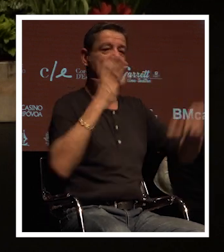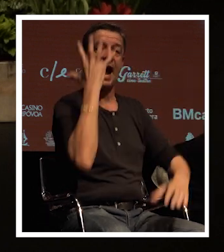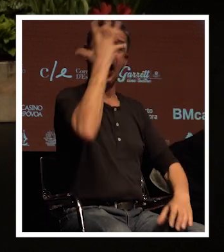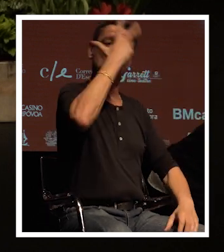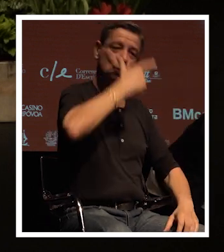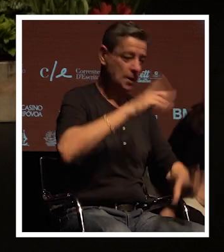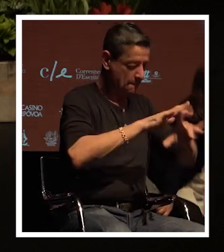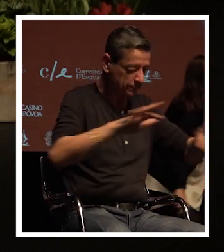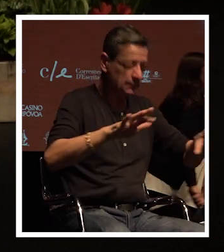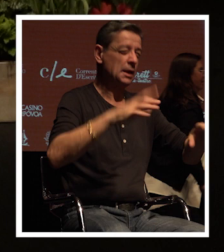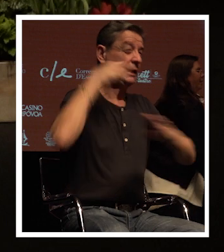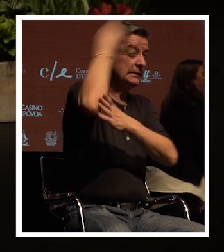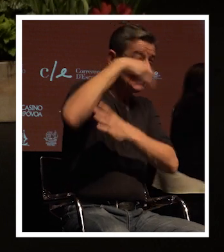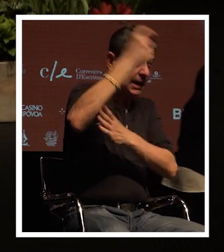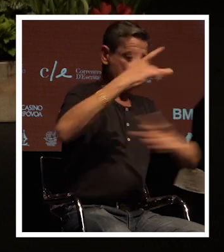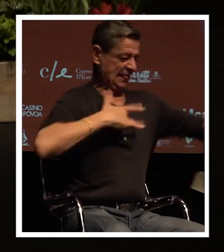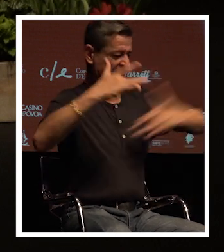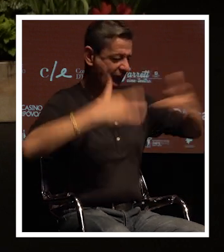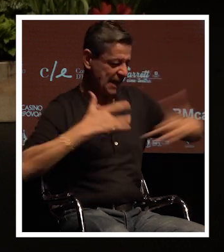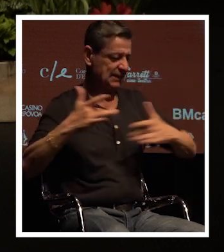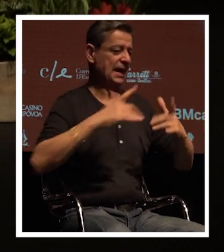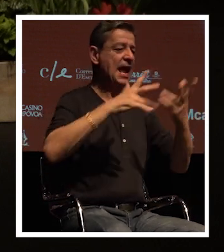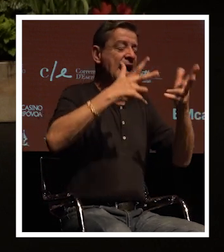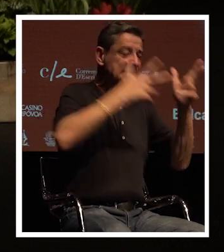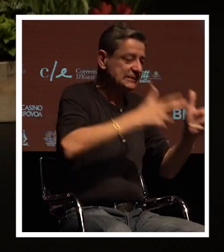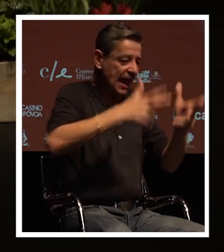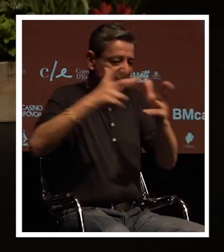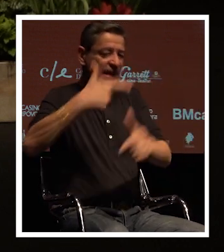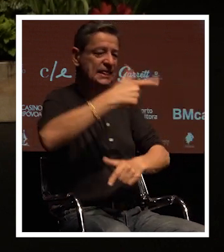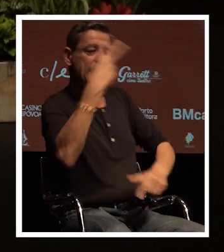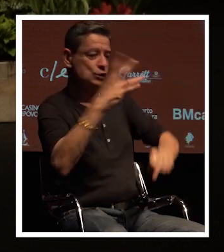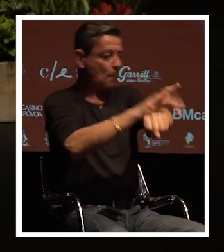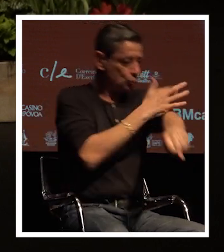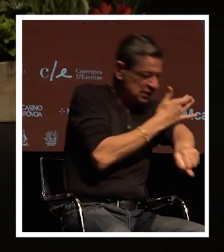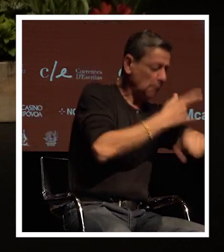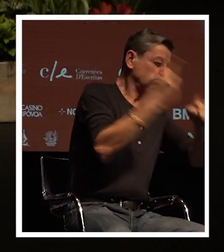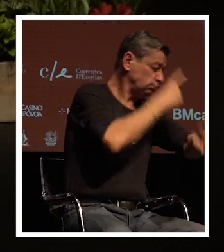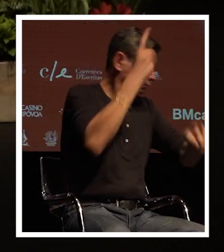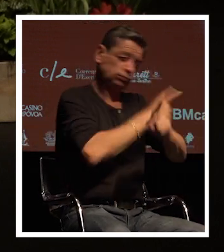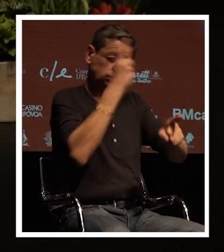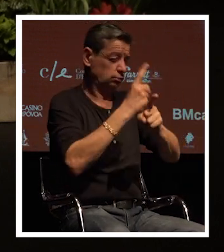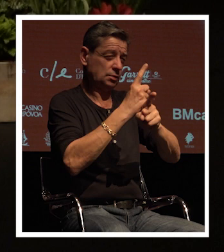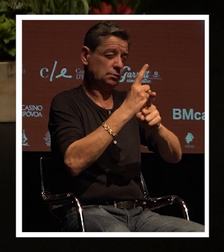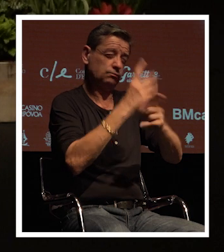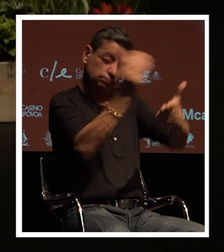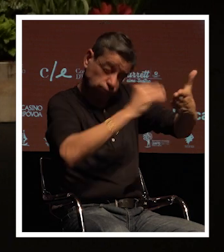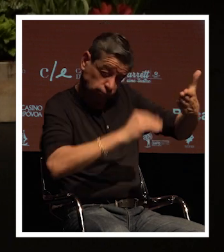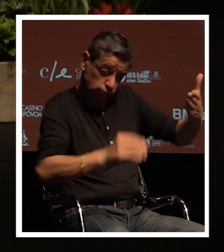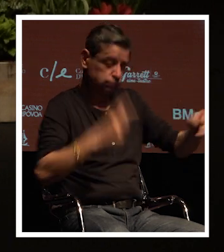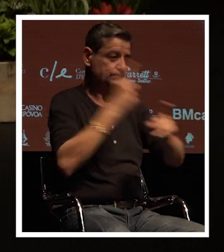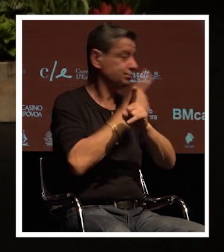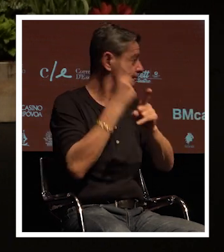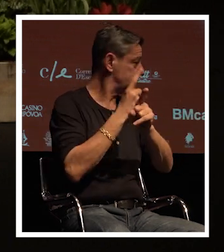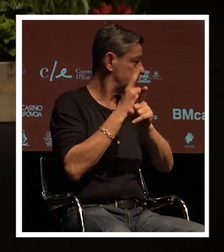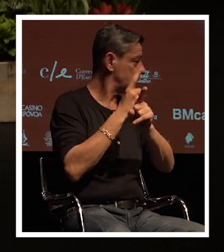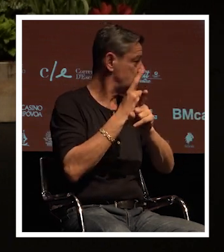guionista de cinema autor de peças de teatro séries de televisão histórias infantojuvenis poesia crónicas entre muitos outros géneros literários Nos